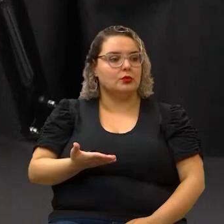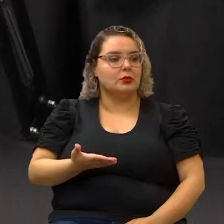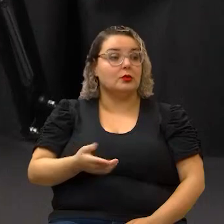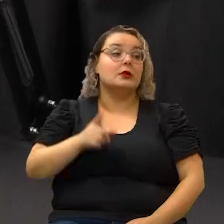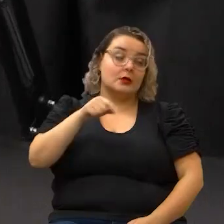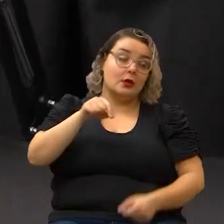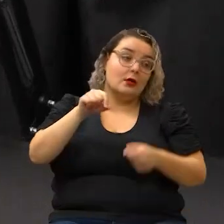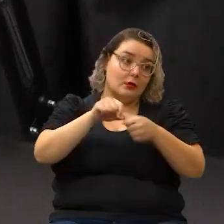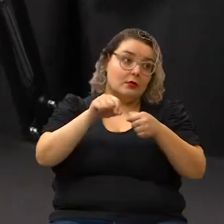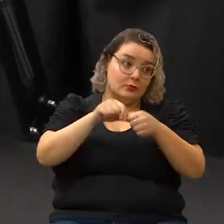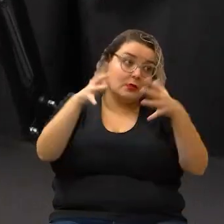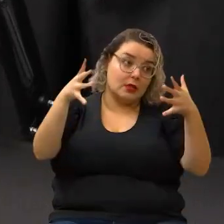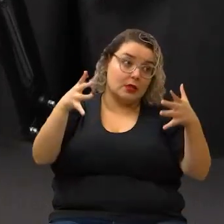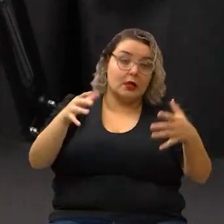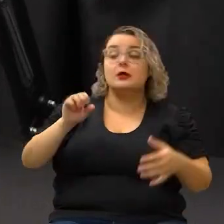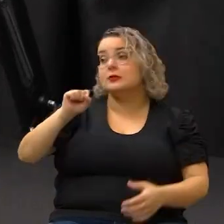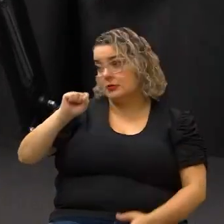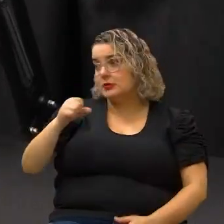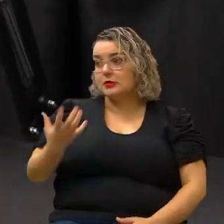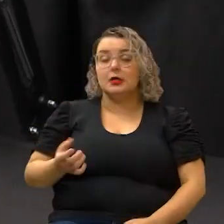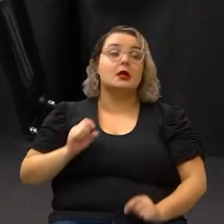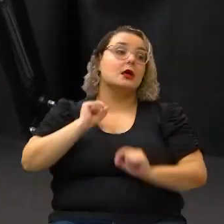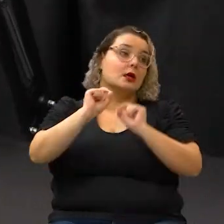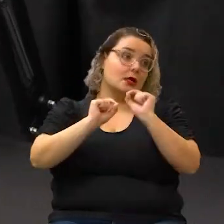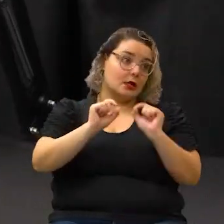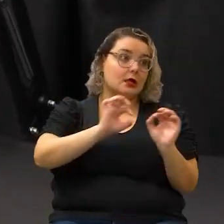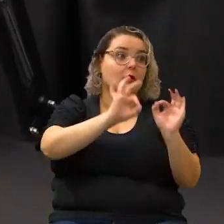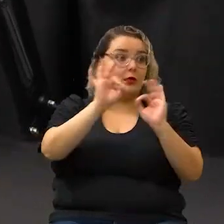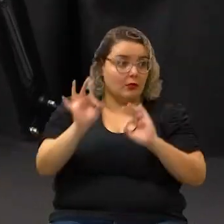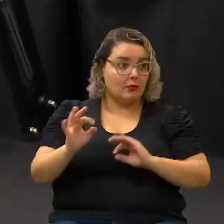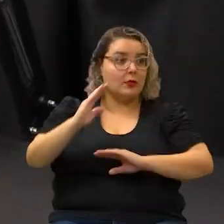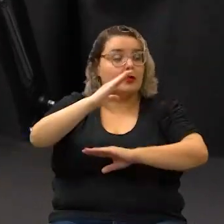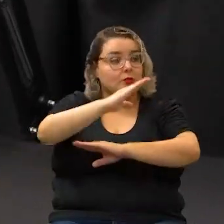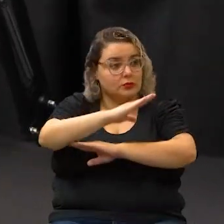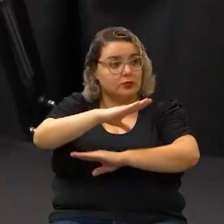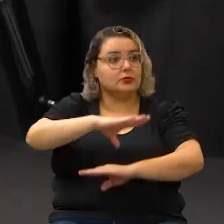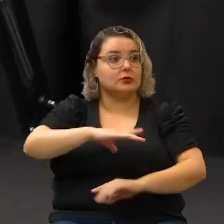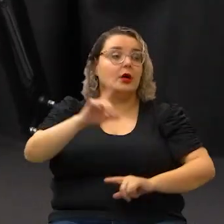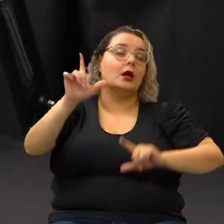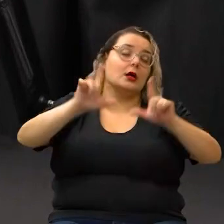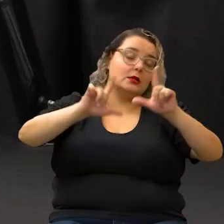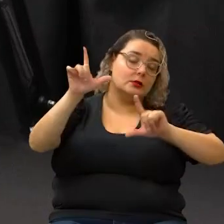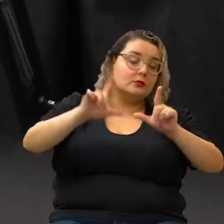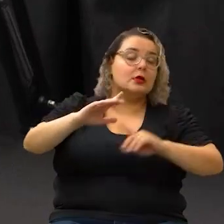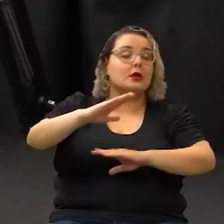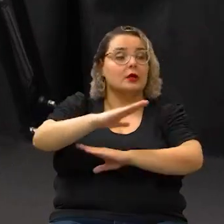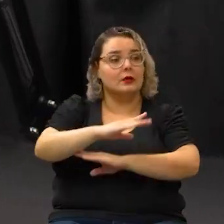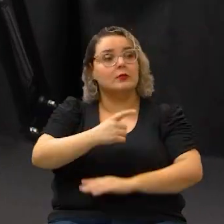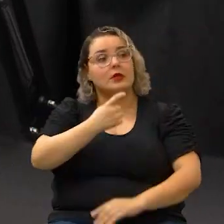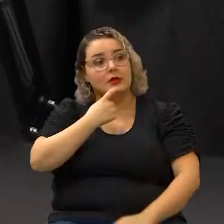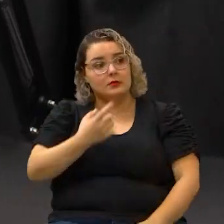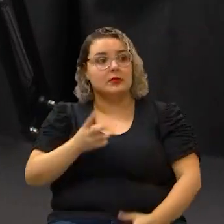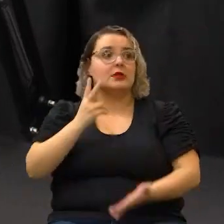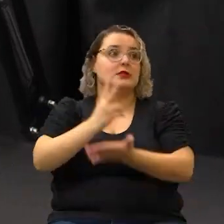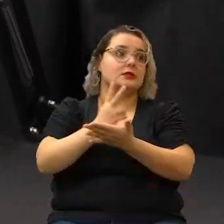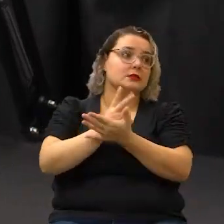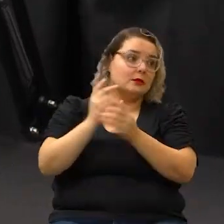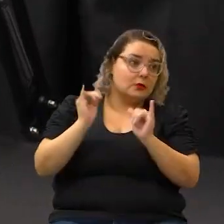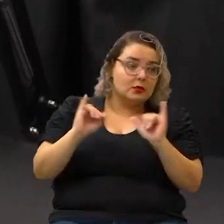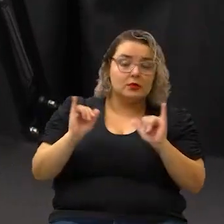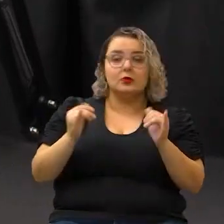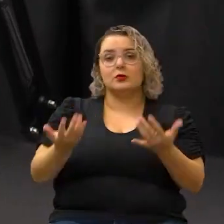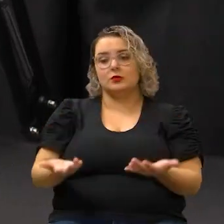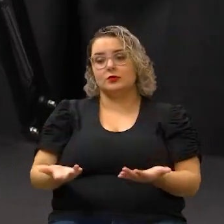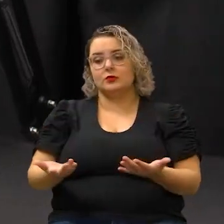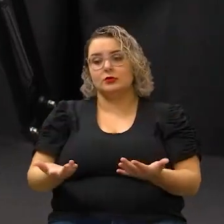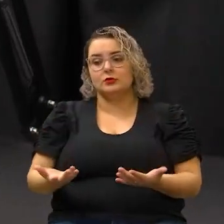como fruto de um milagre, né? Verdade. Porque quem acompanhou da Câmara Municipal, a TV Câmara também, a gente sempre